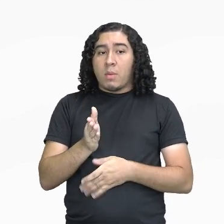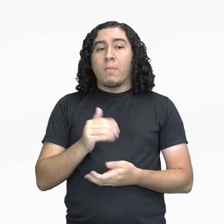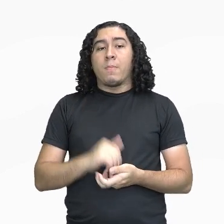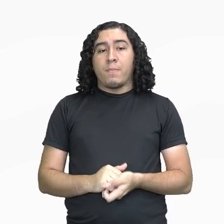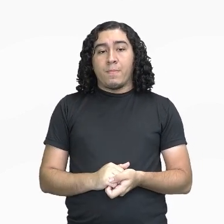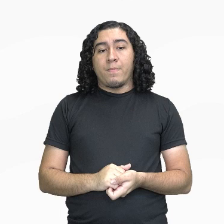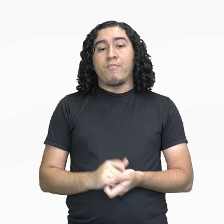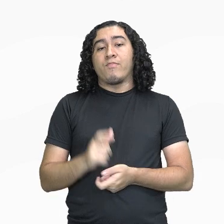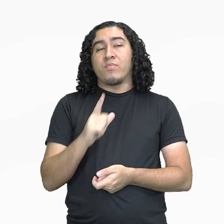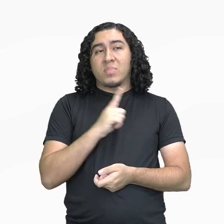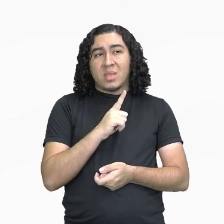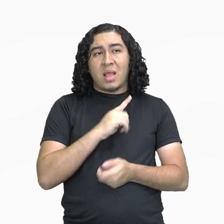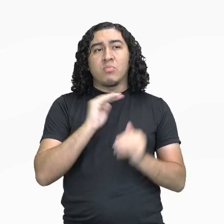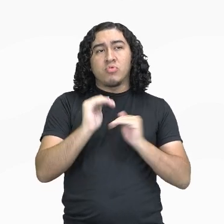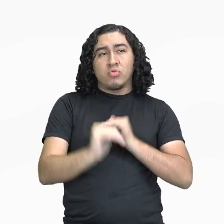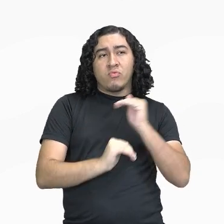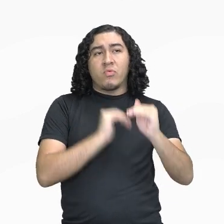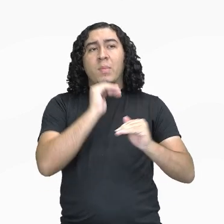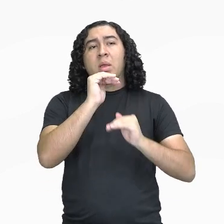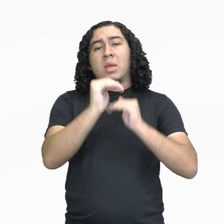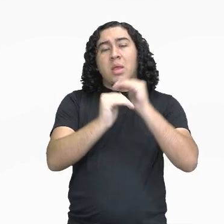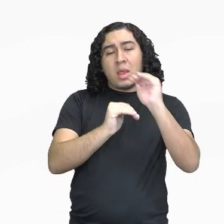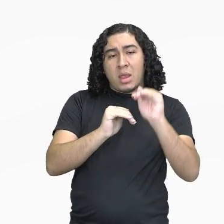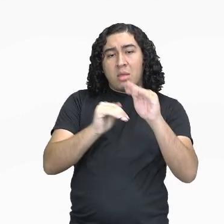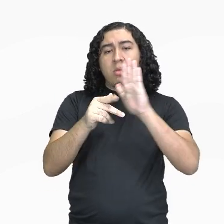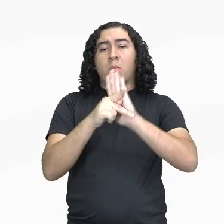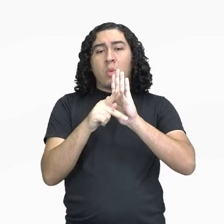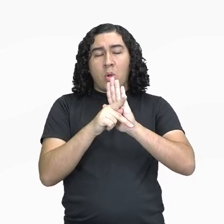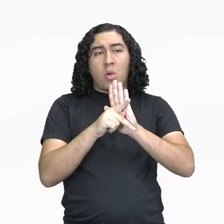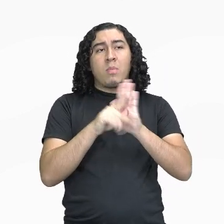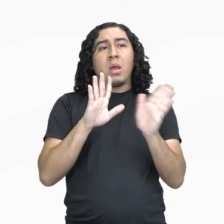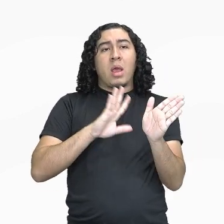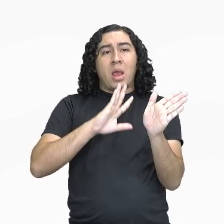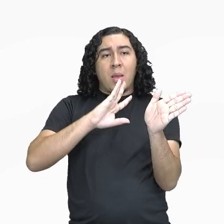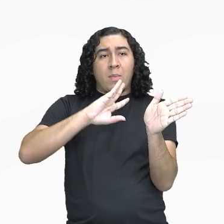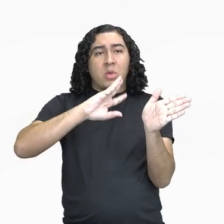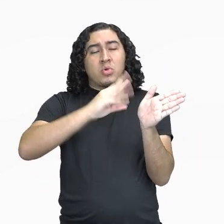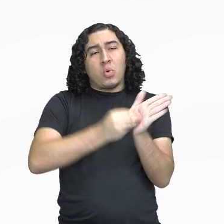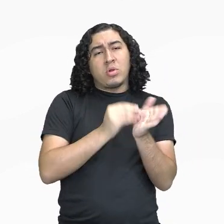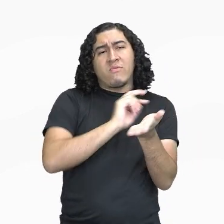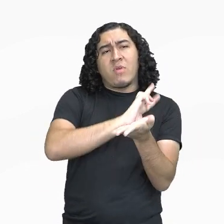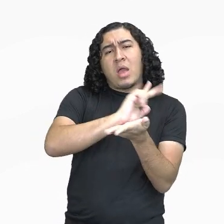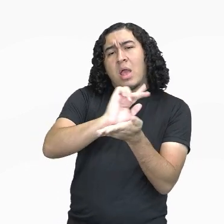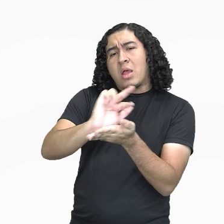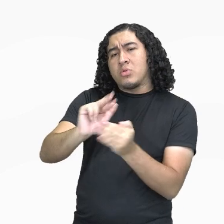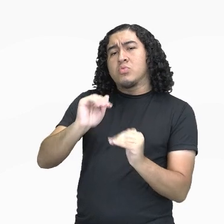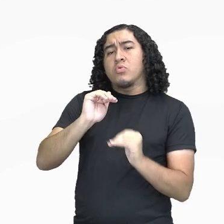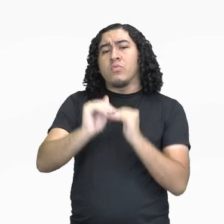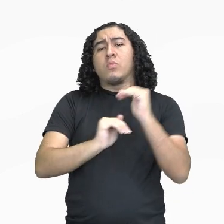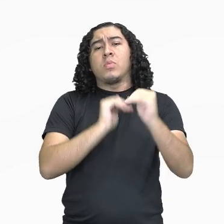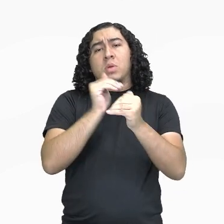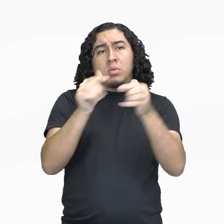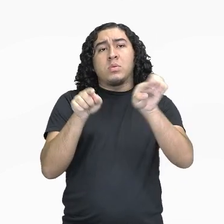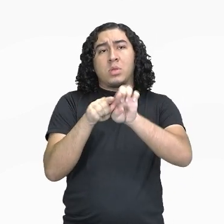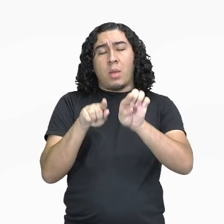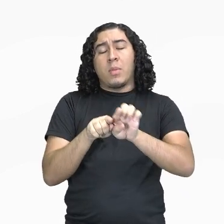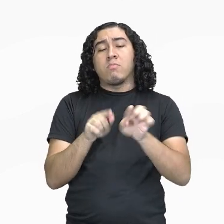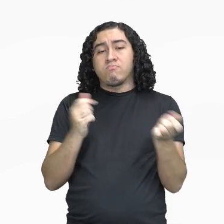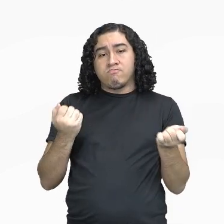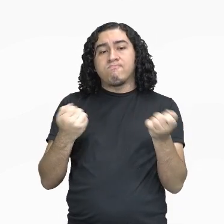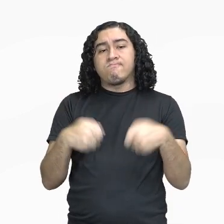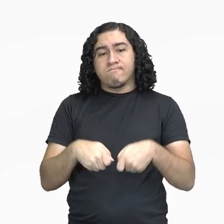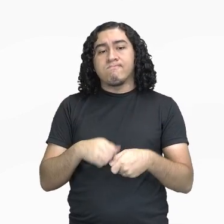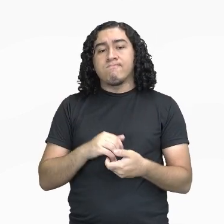gente tem um certo desenvolvimento aí na Amazônia, muitas coisas foram desenvolvidas, muitas coisas deixaram